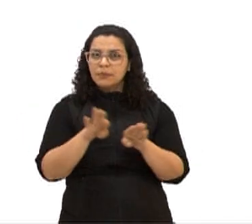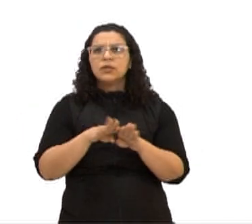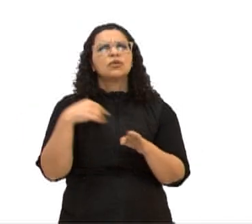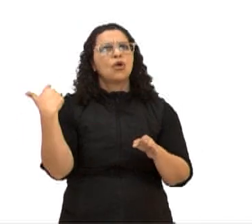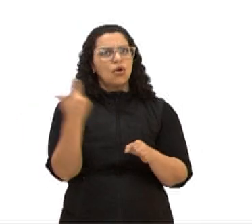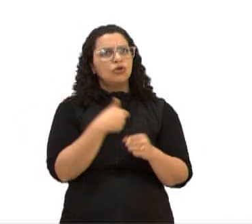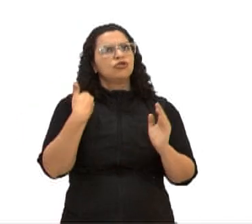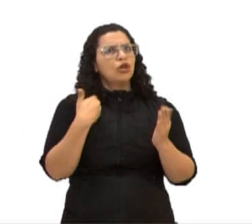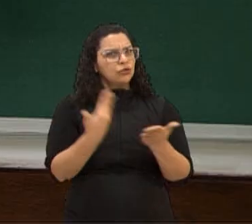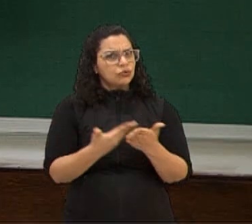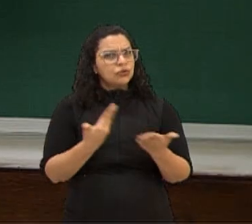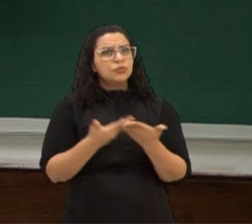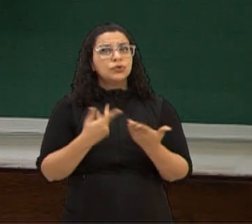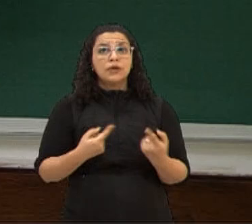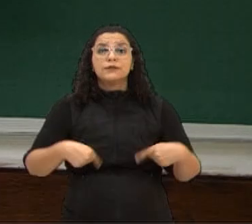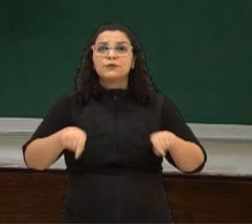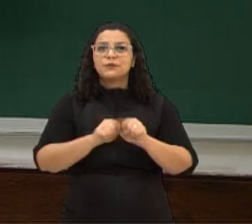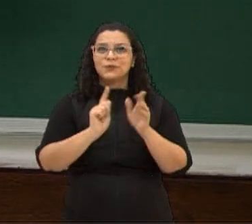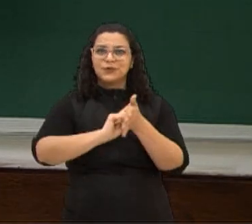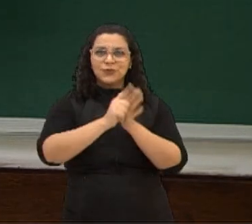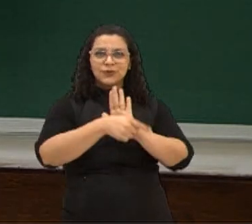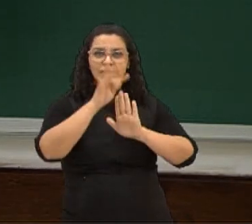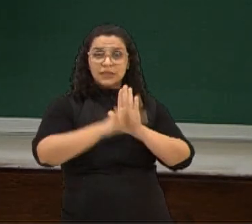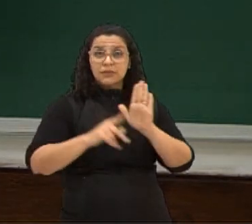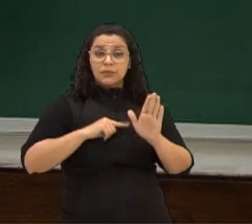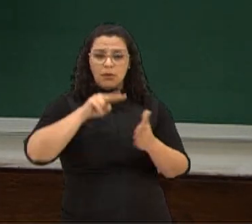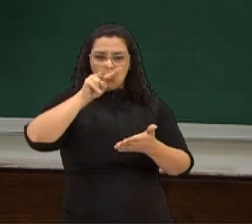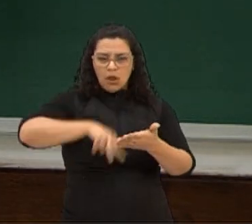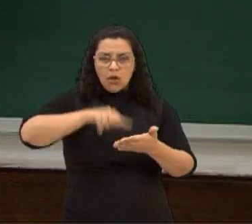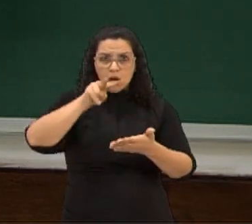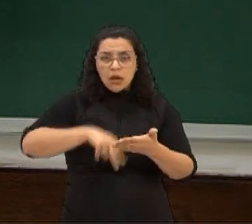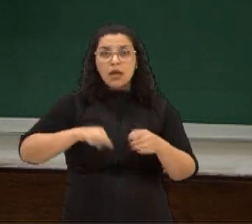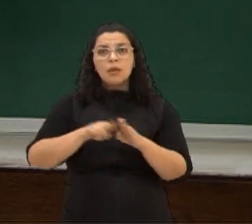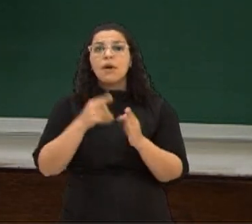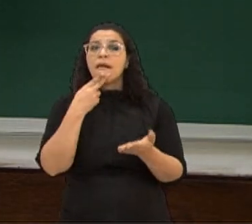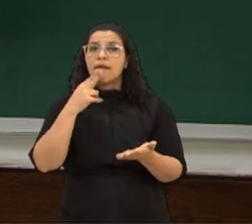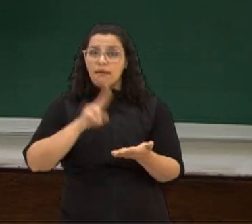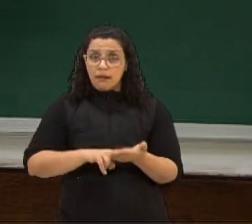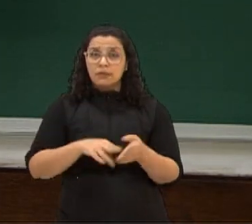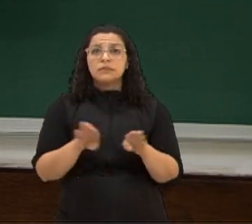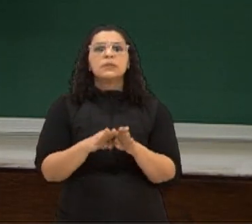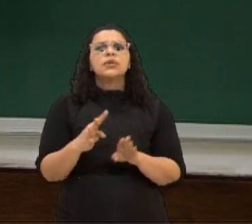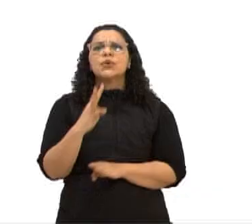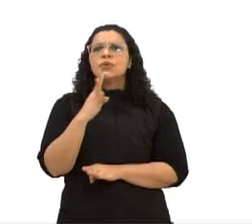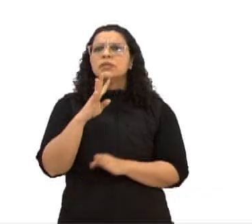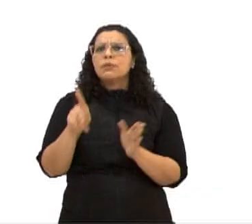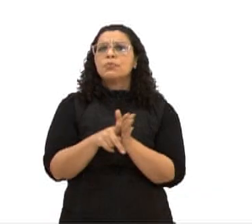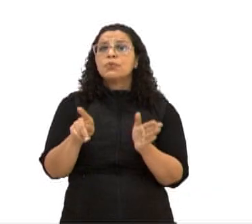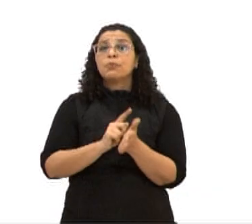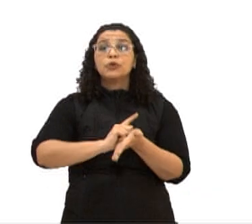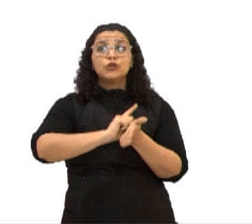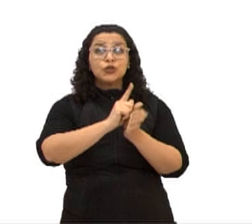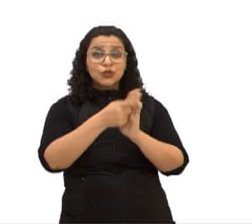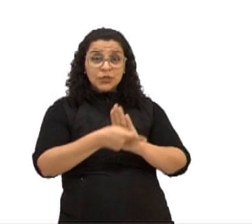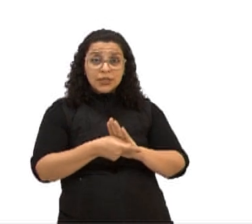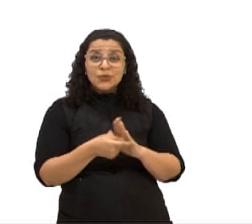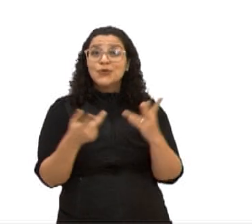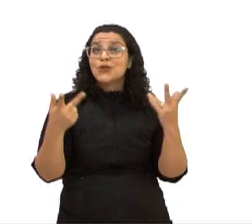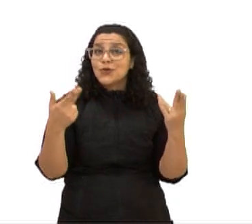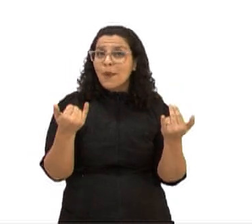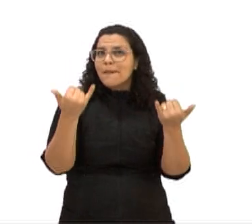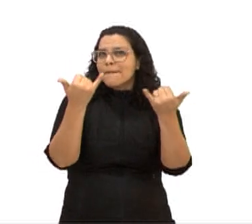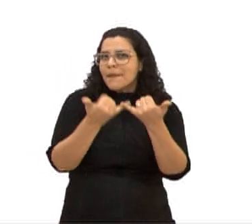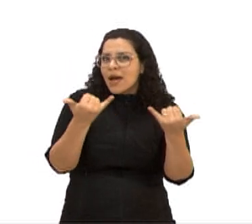hoje trouxe novamente esse gênero textual. Nós vamos ler uma carta e conhecer outro gênero de mesma